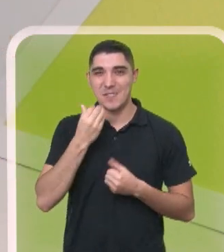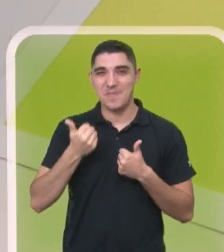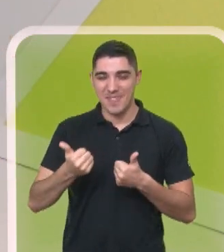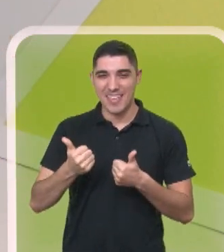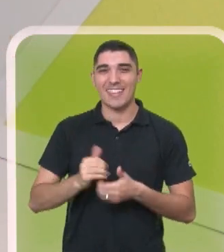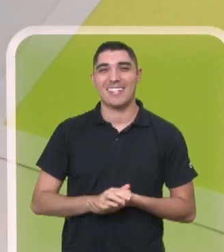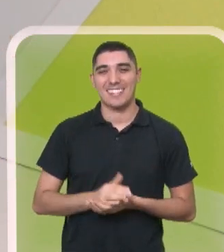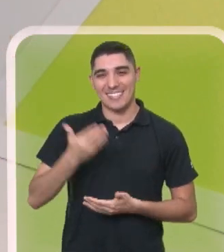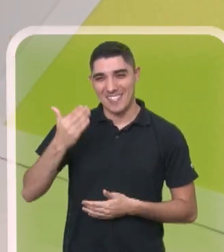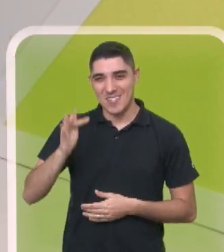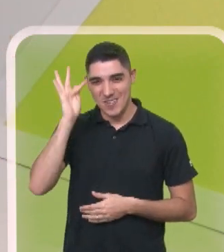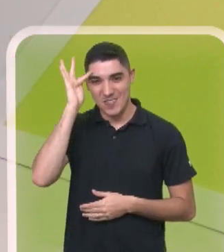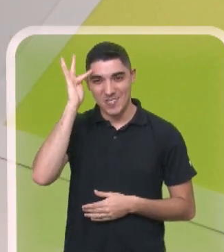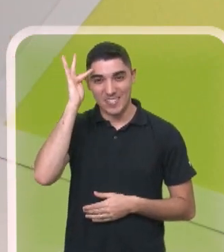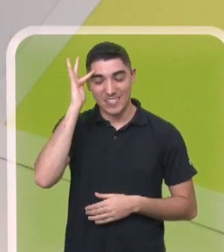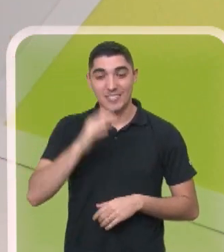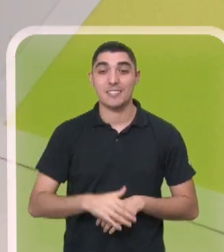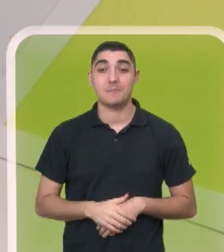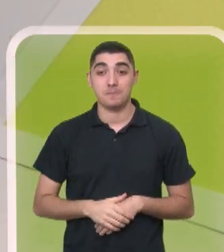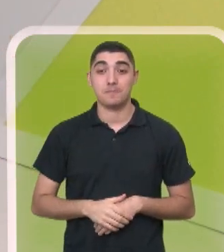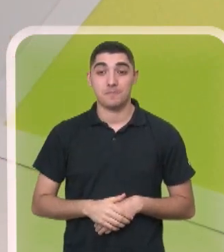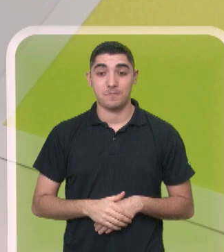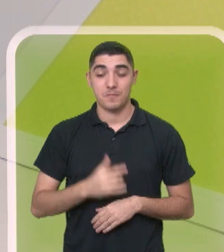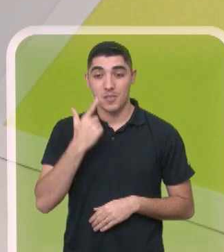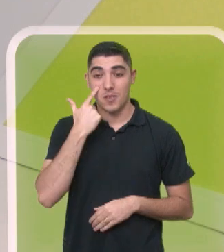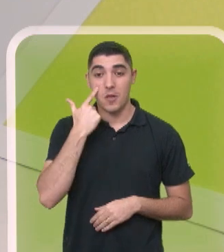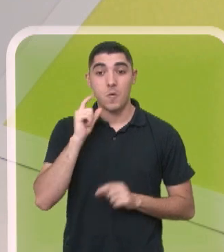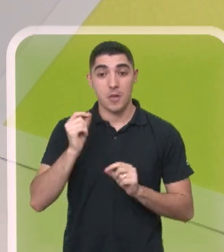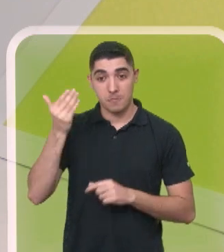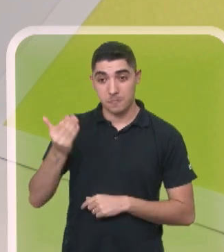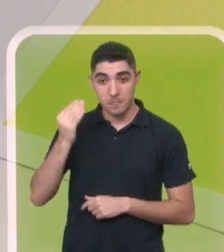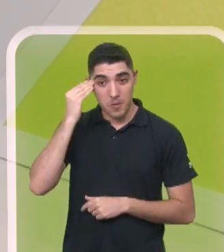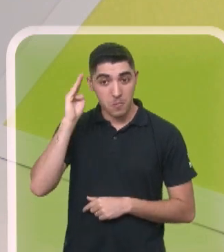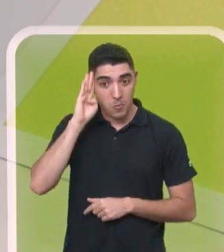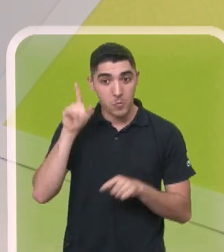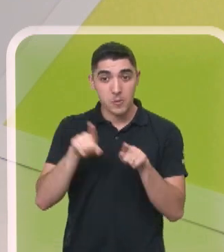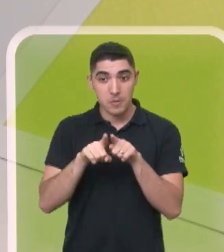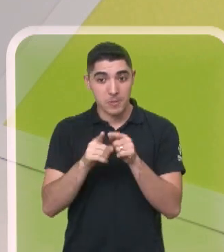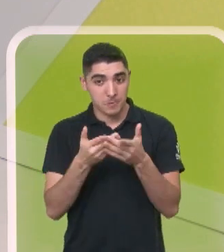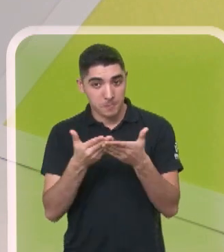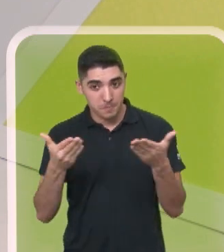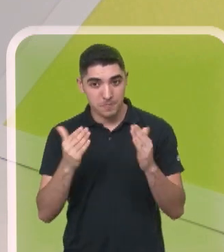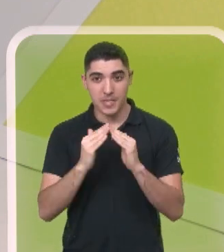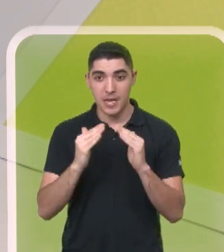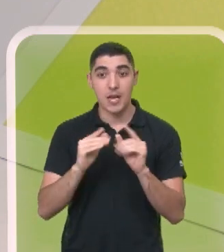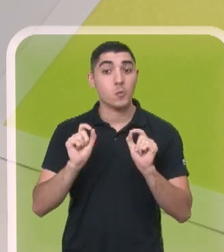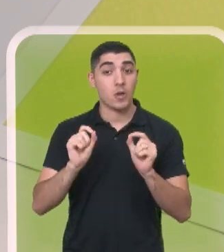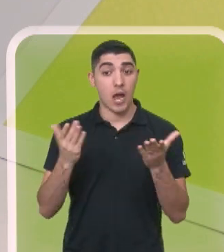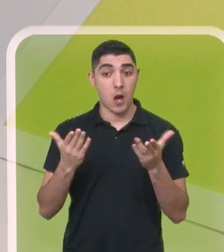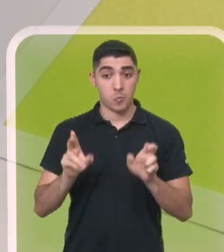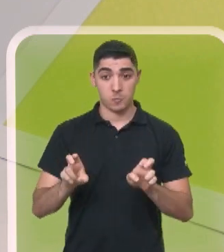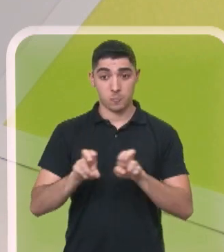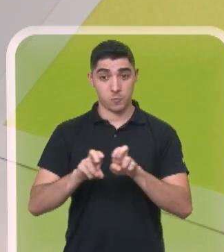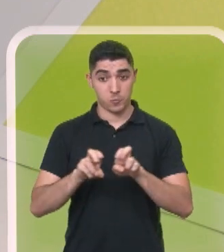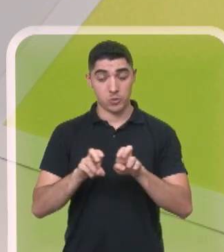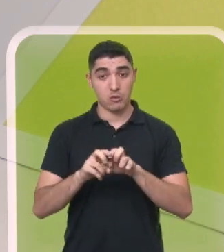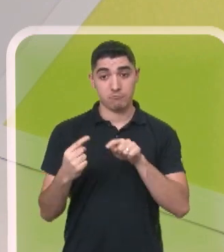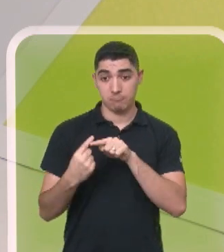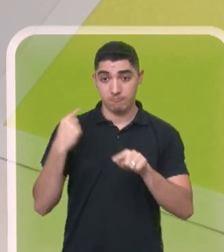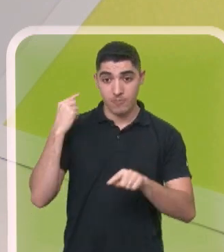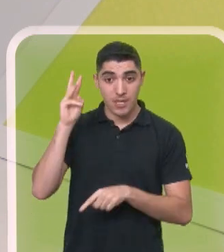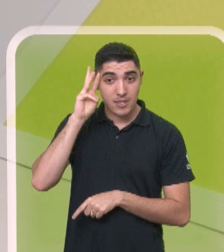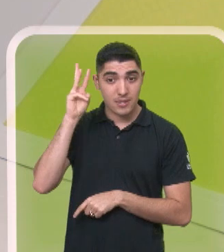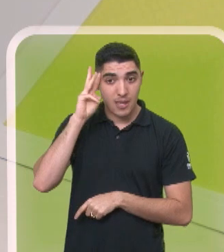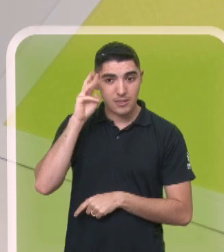belezinha, grande Luiz. E olha só, meu caro Brunão e quem está acompanhando com a gente, falando de futsal. Na última terça-feira, no